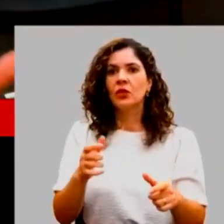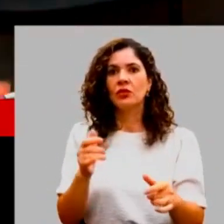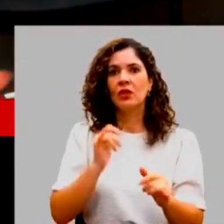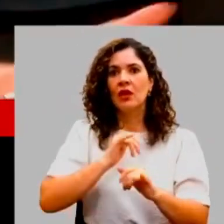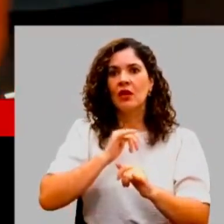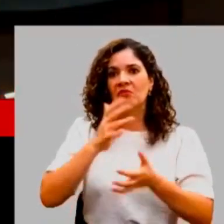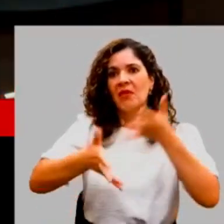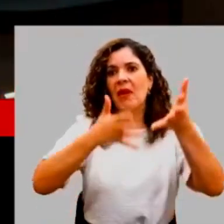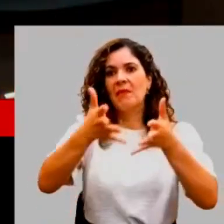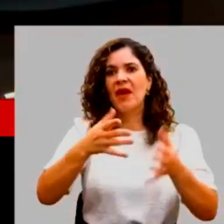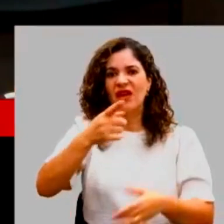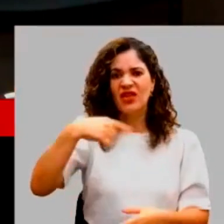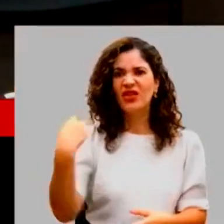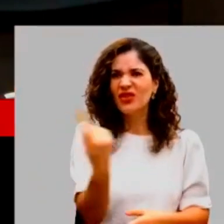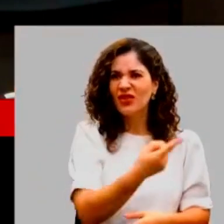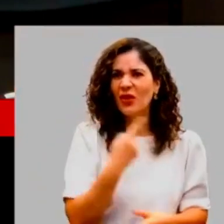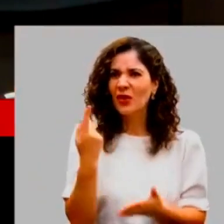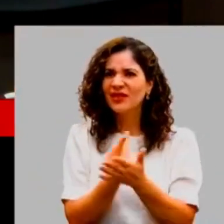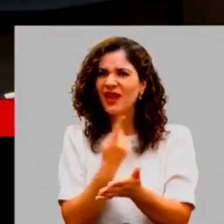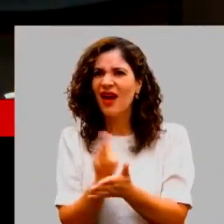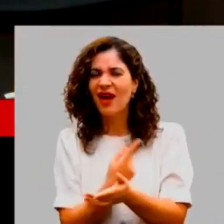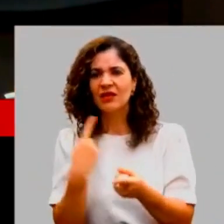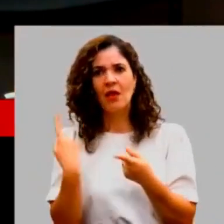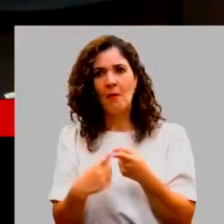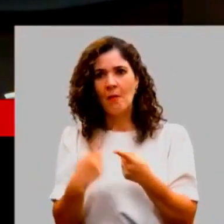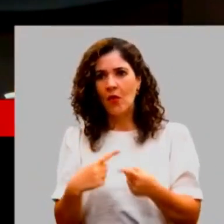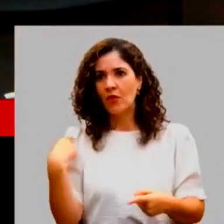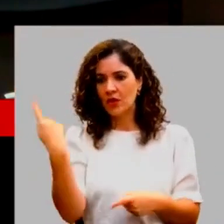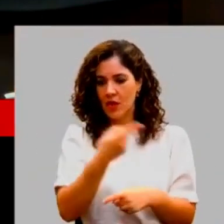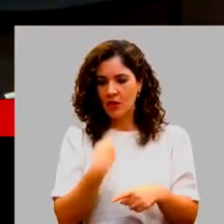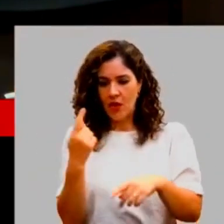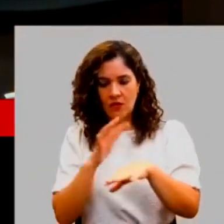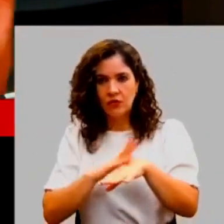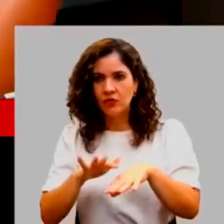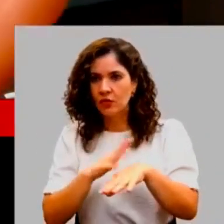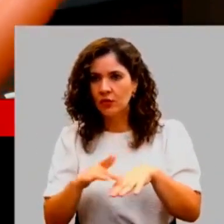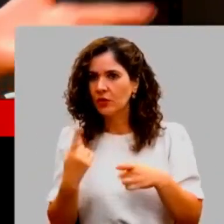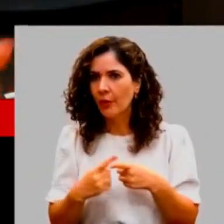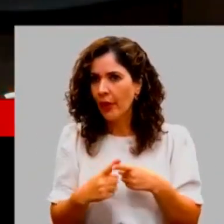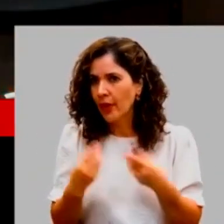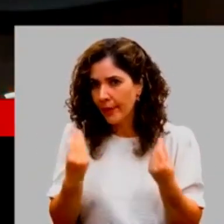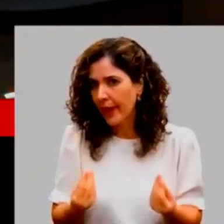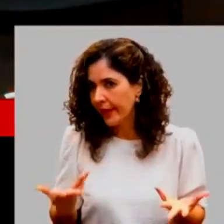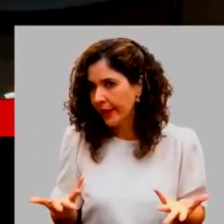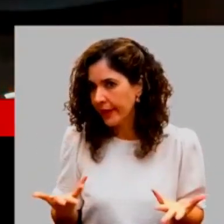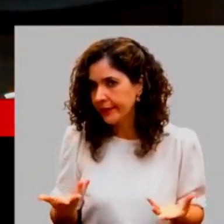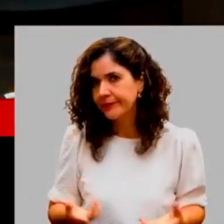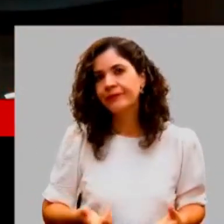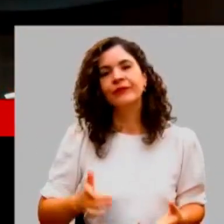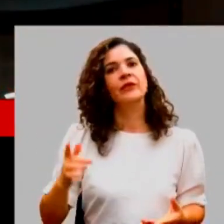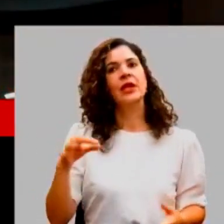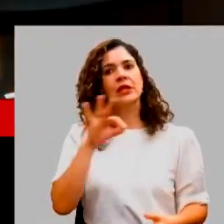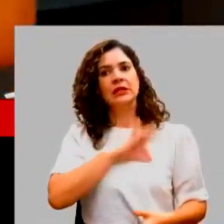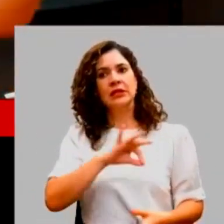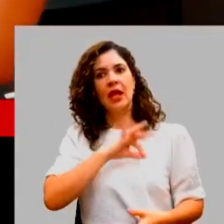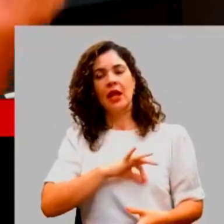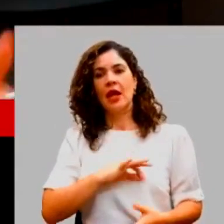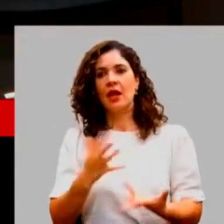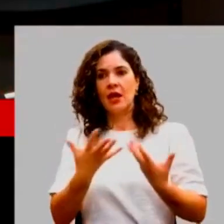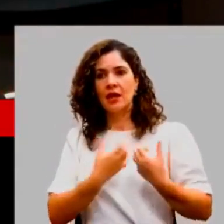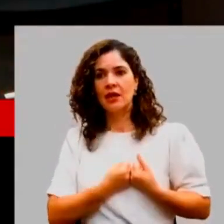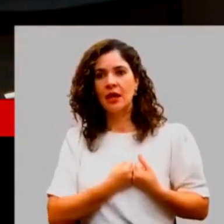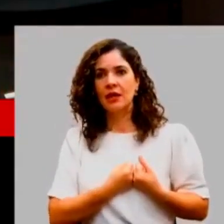nós é que estamos errado para que que a gente fica doente será a gente ganha tão bem né no governo